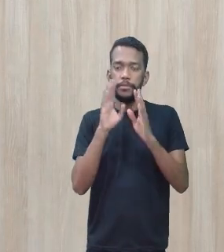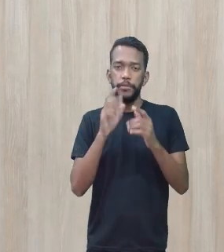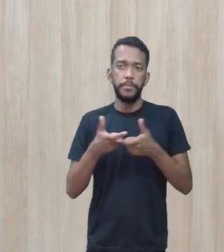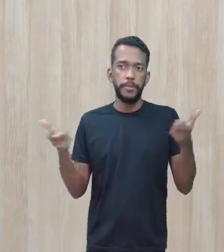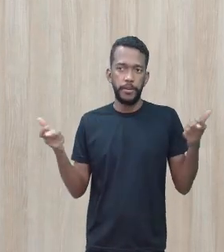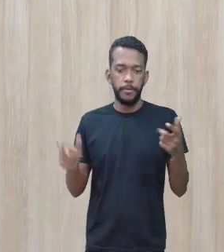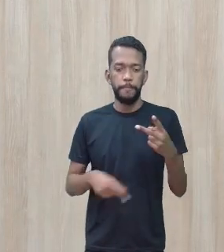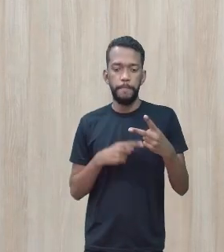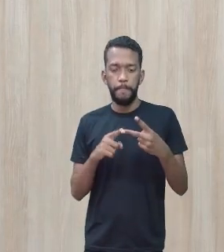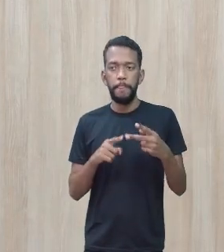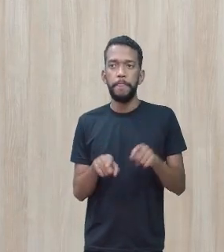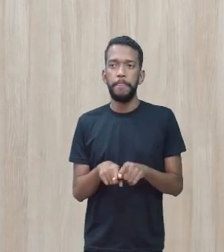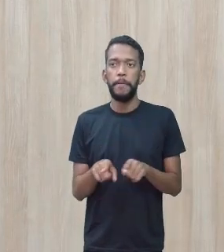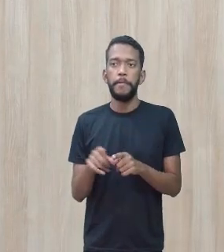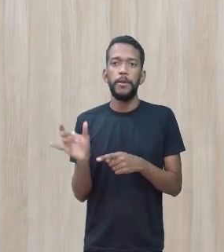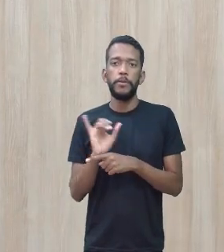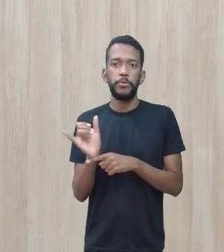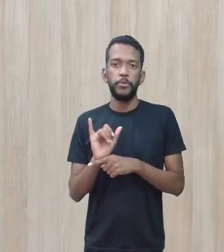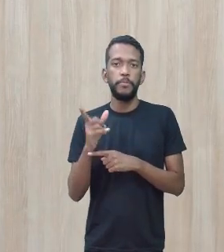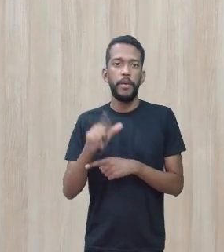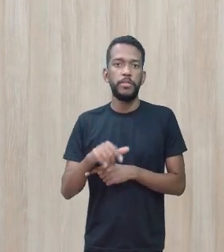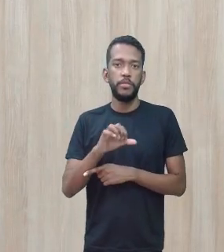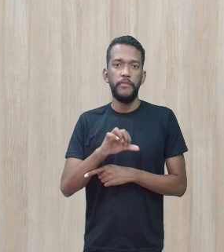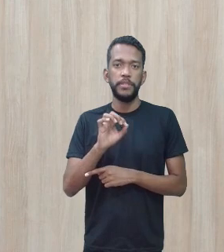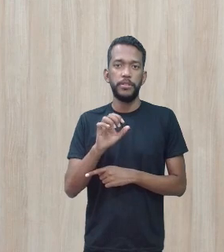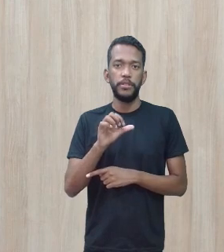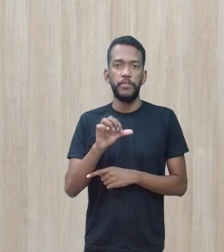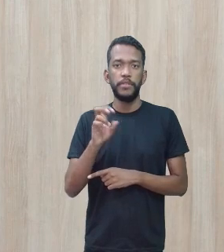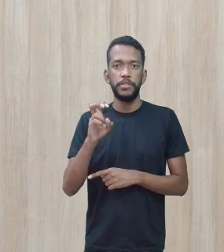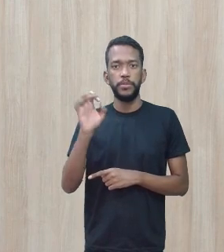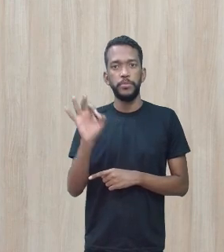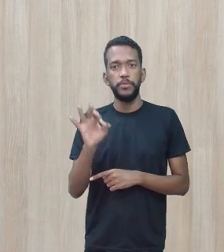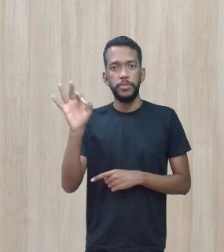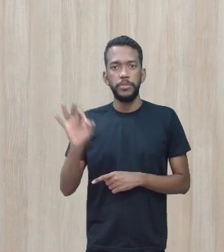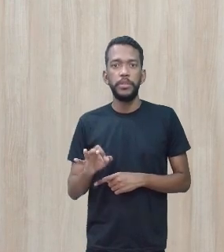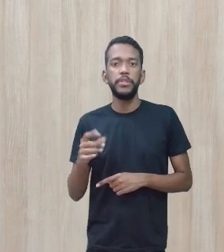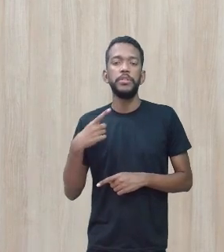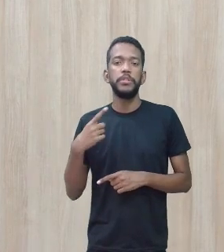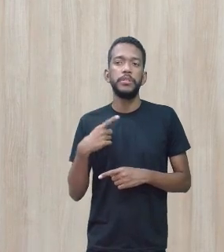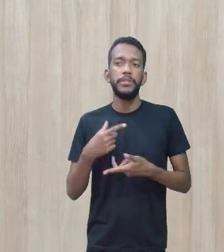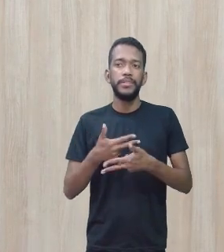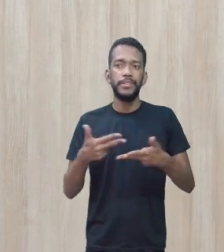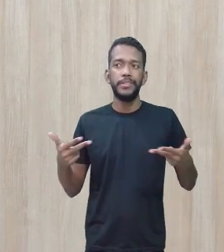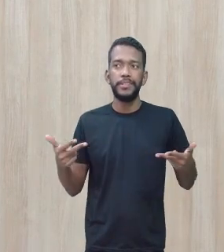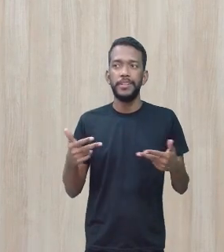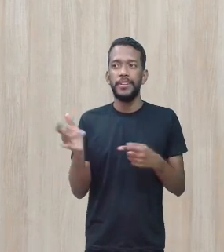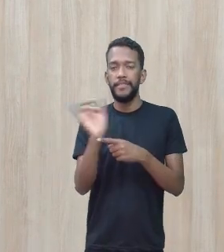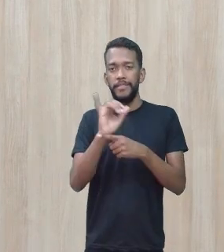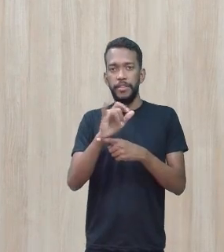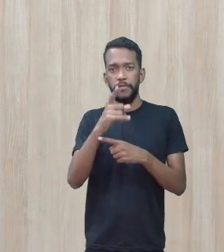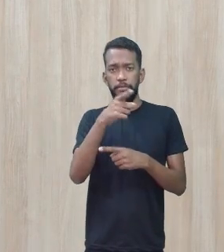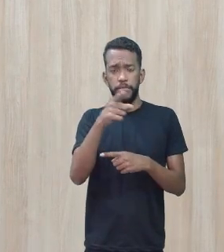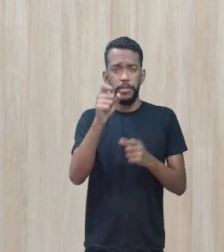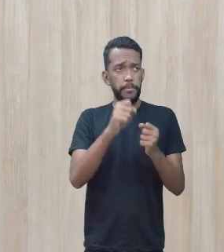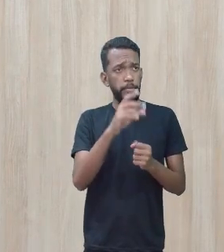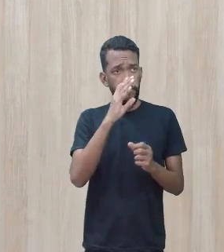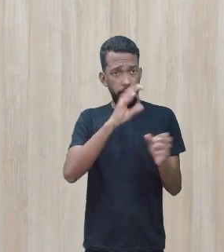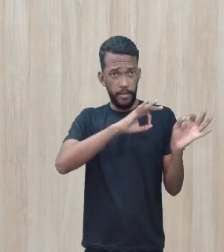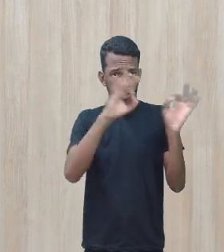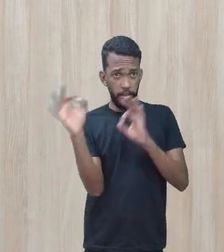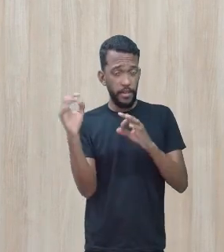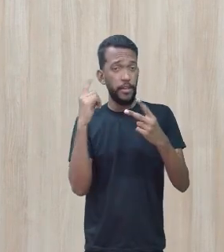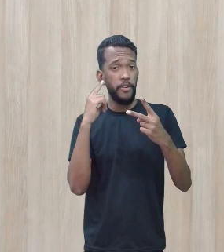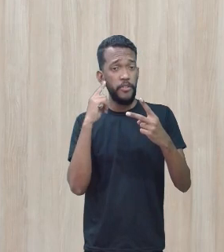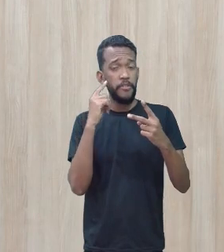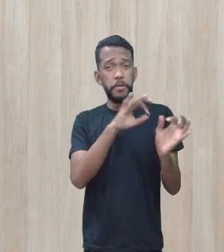o YouTube tem 95%, né? O conteúdo de vídeo, ele traz a facilidade de você ver, você ouvir e